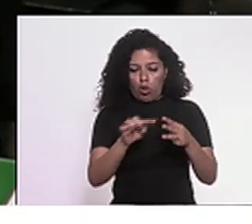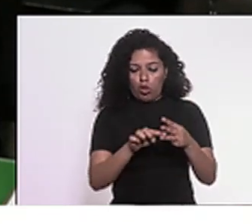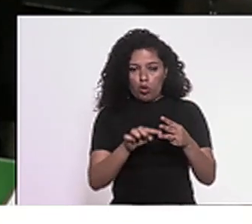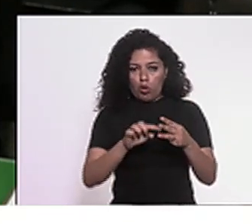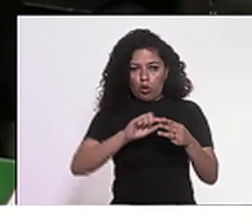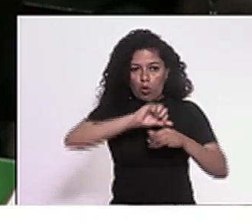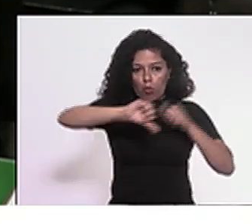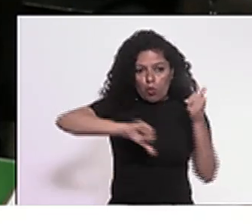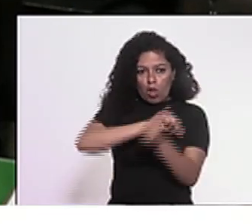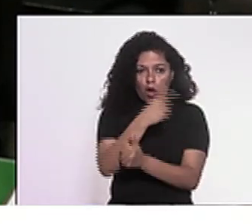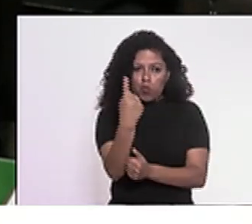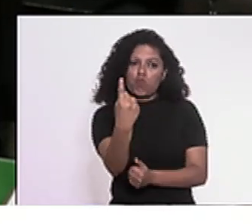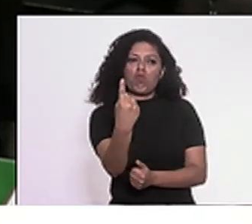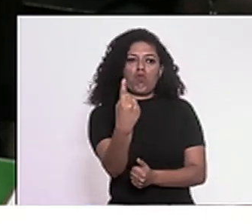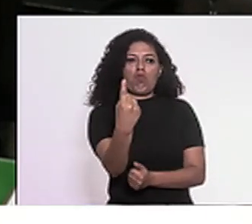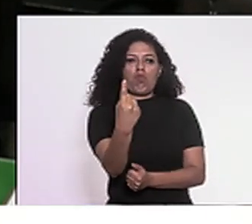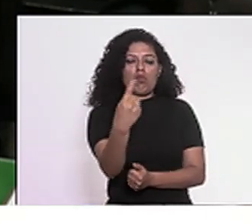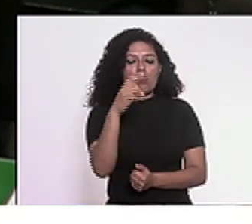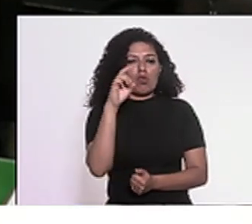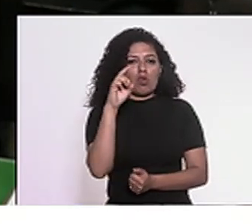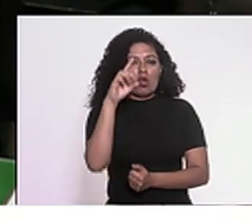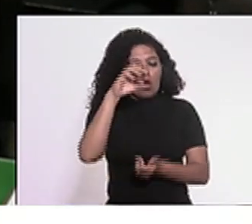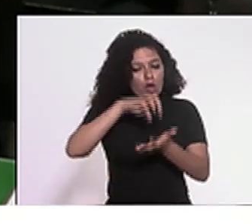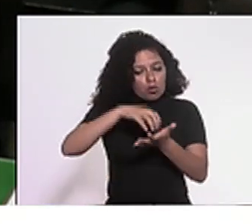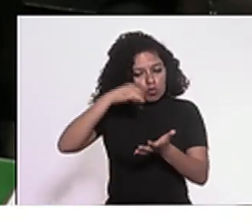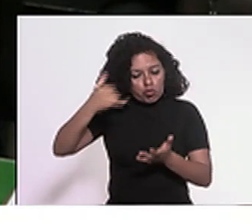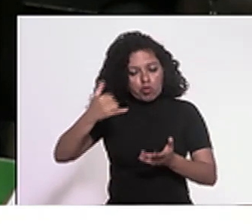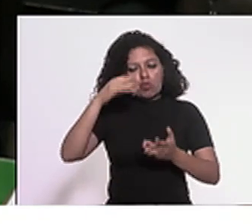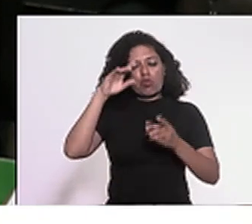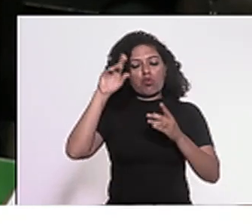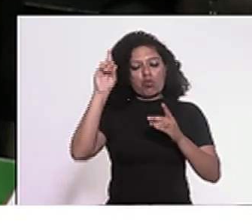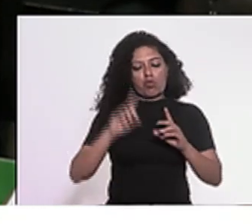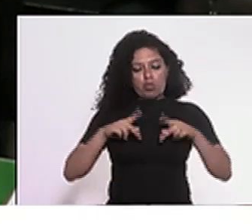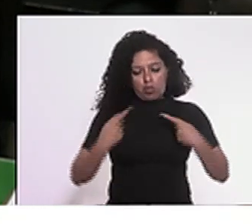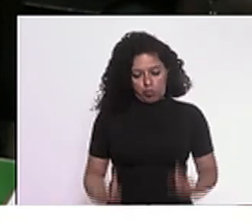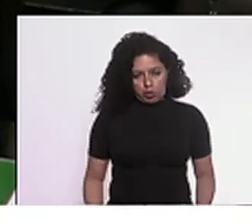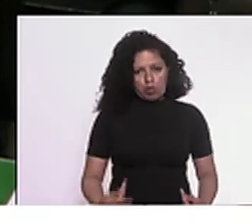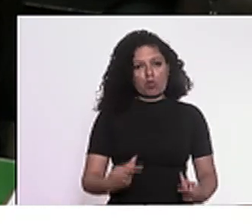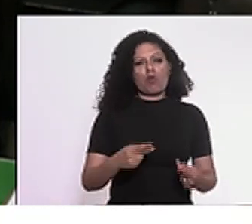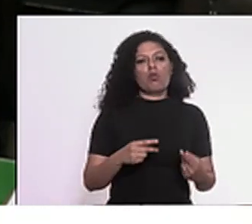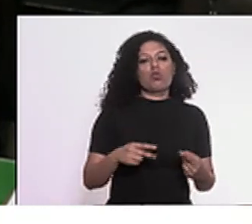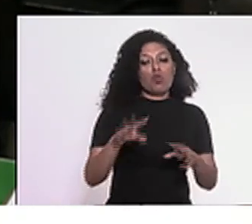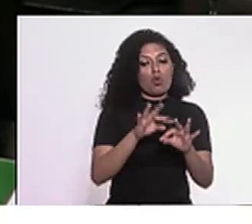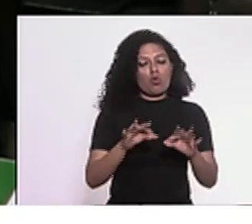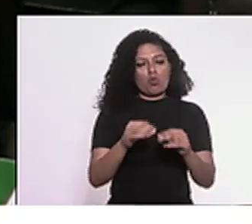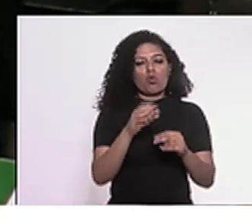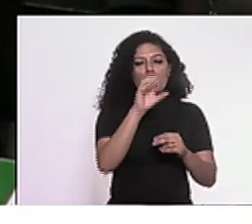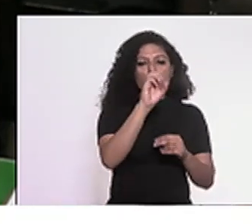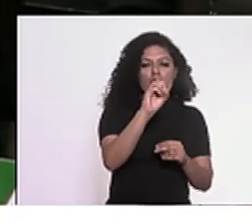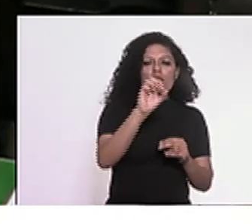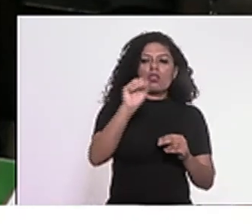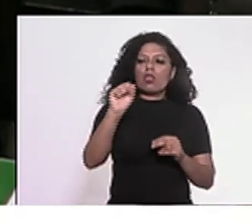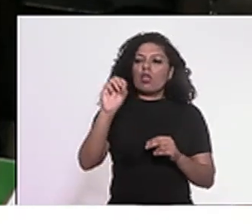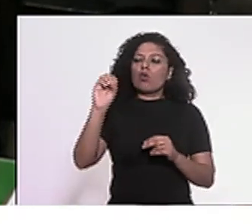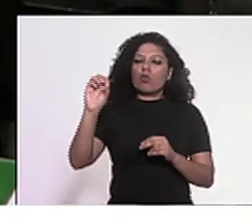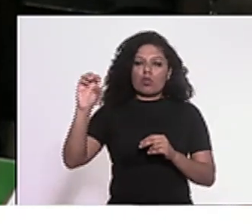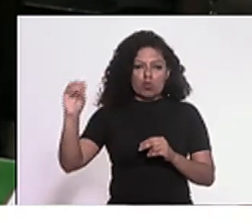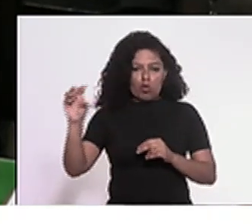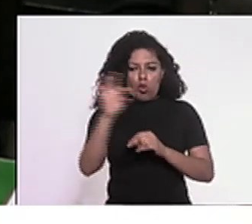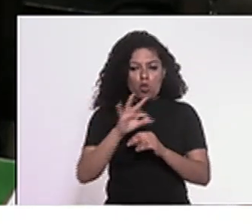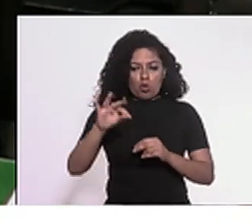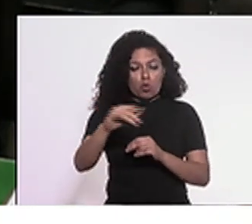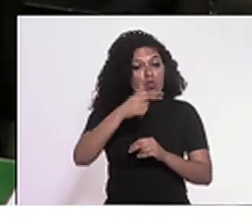Cidadania e Direitos Humanos, ele vai ser disponibilizado no 0800, onde todos poderão